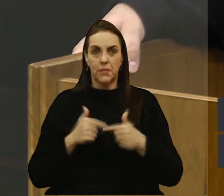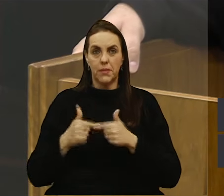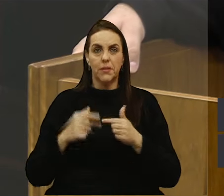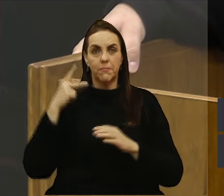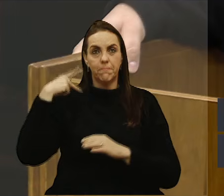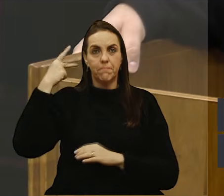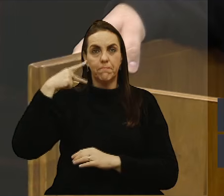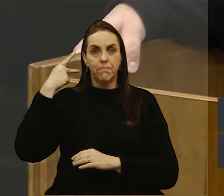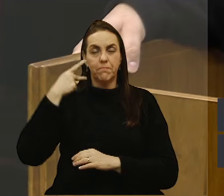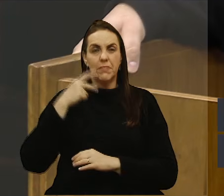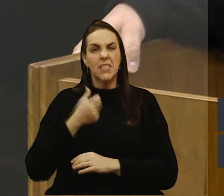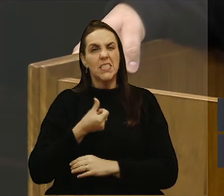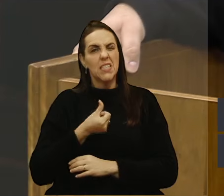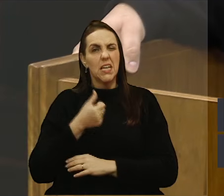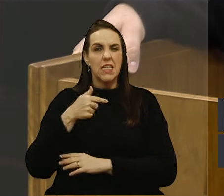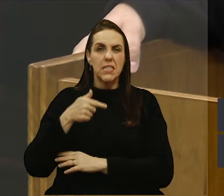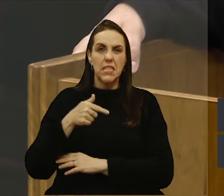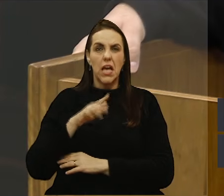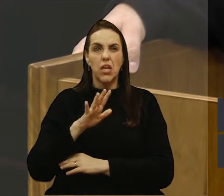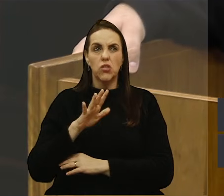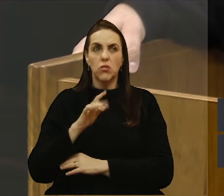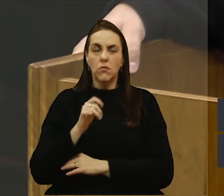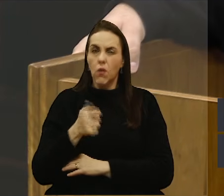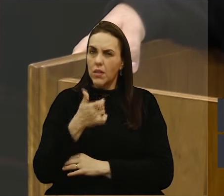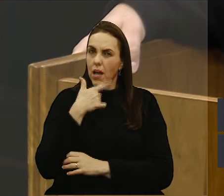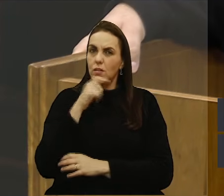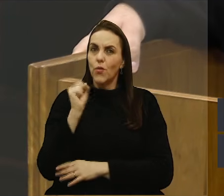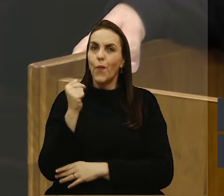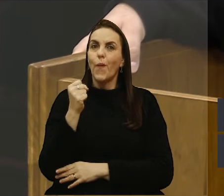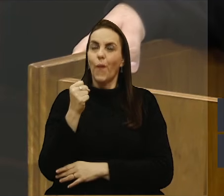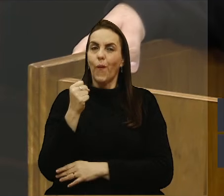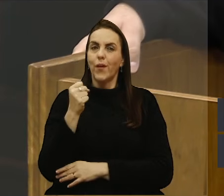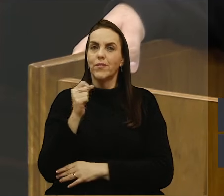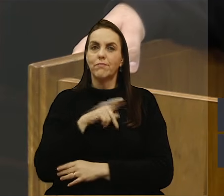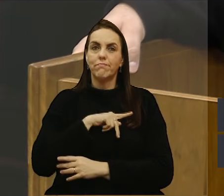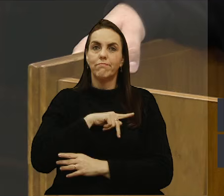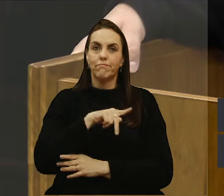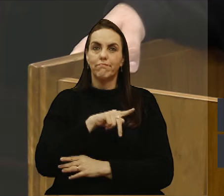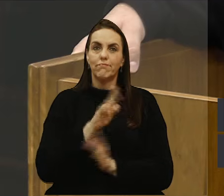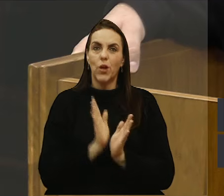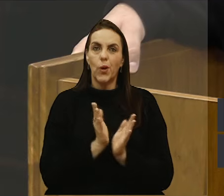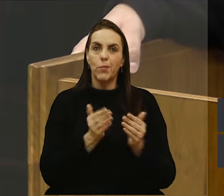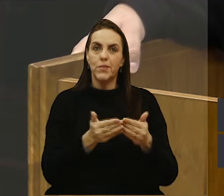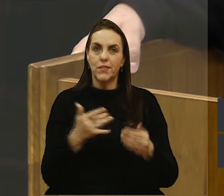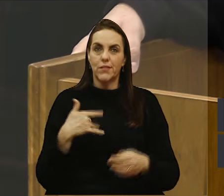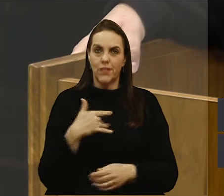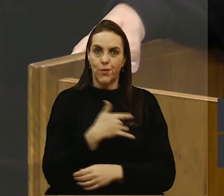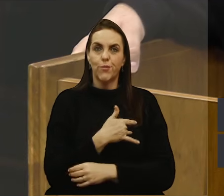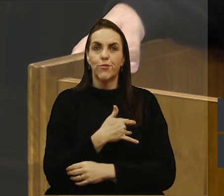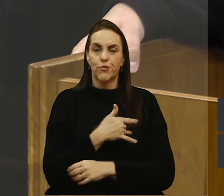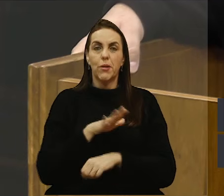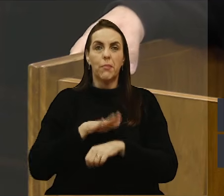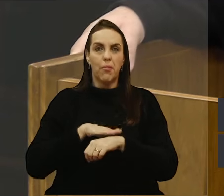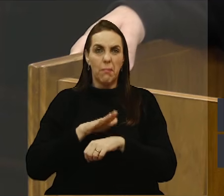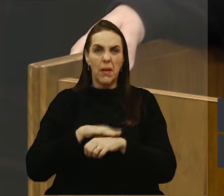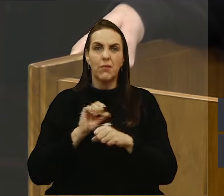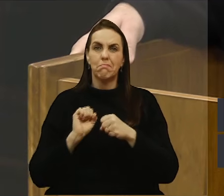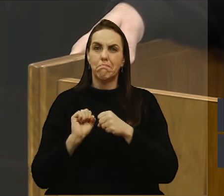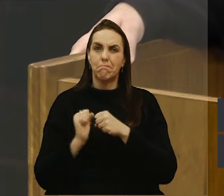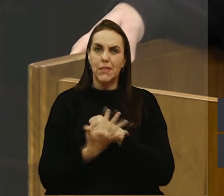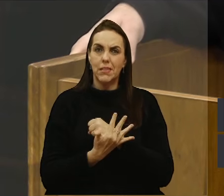acho, presidi essa comissão em diversos momentos. Em momentos que nós tivemos